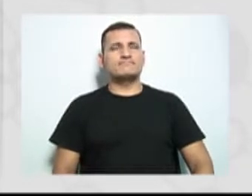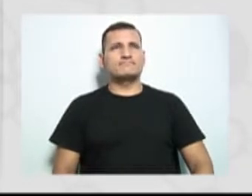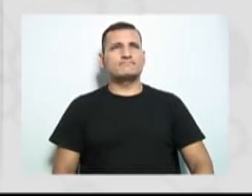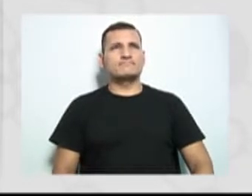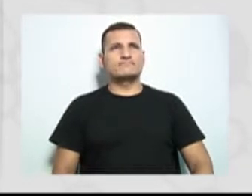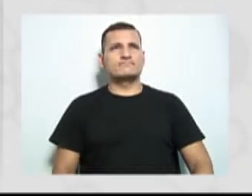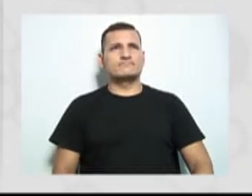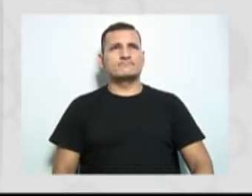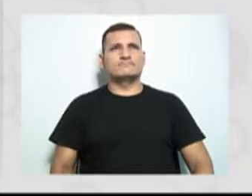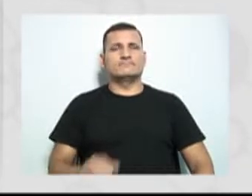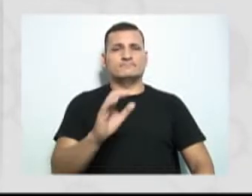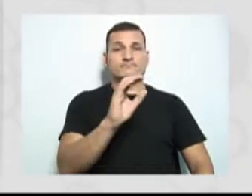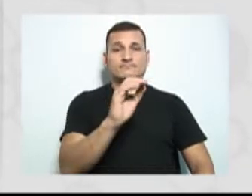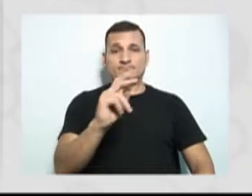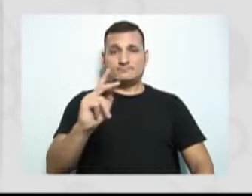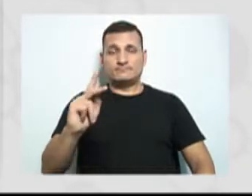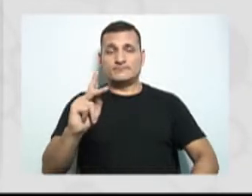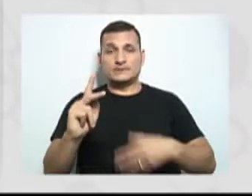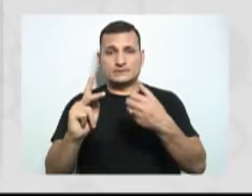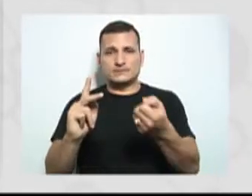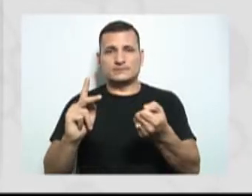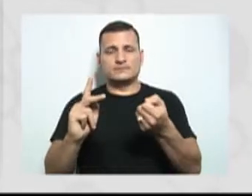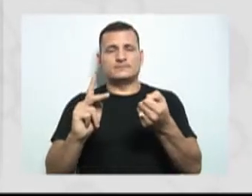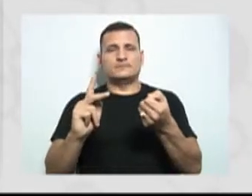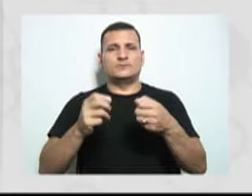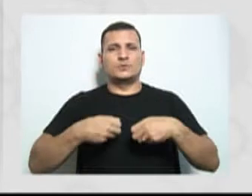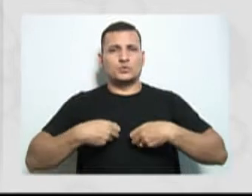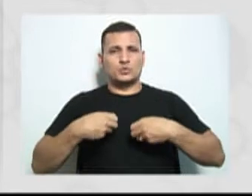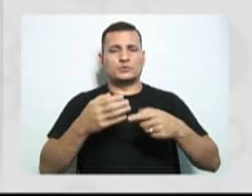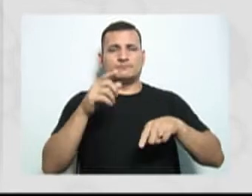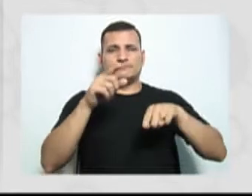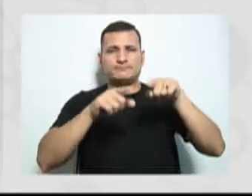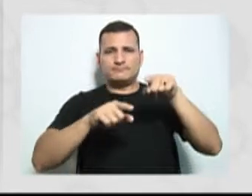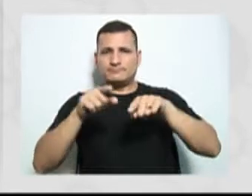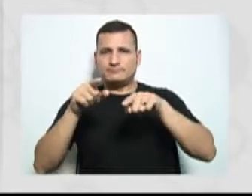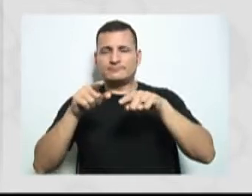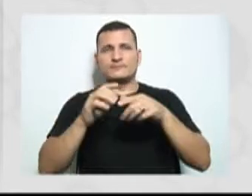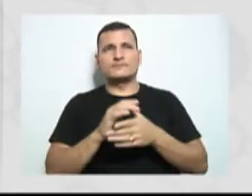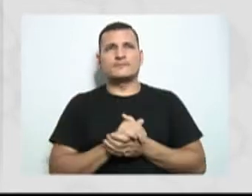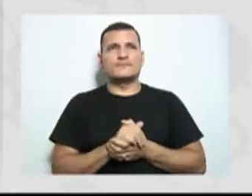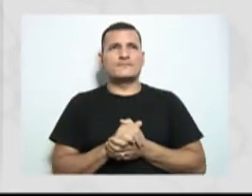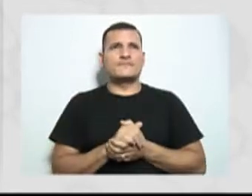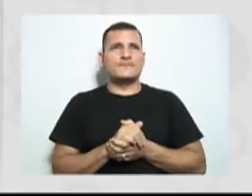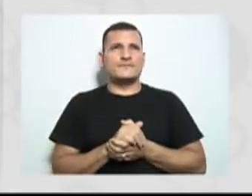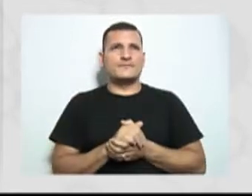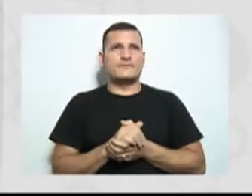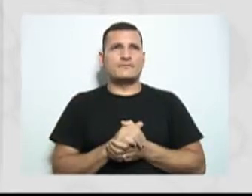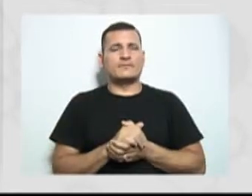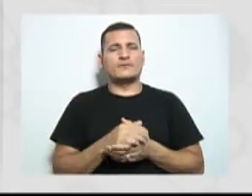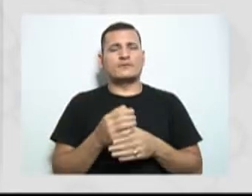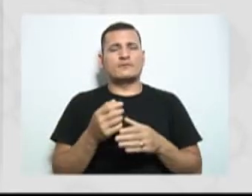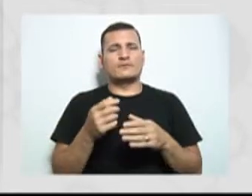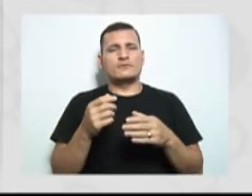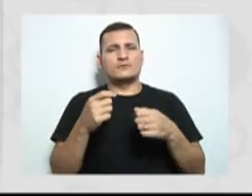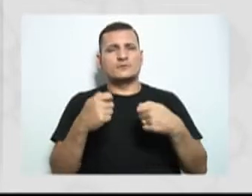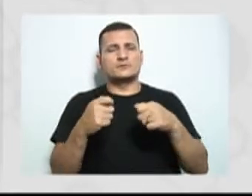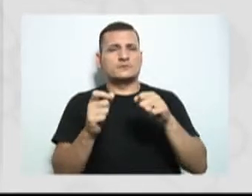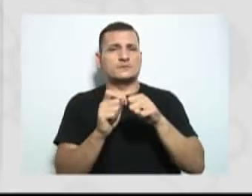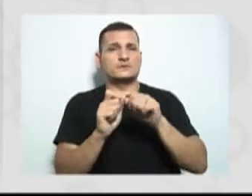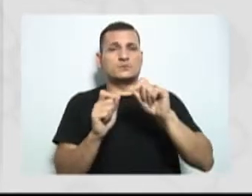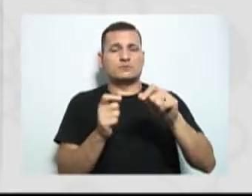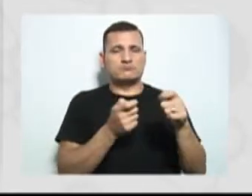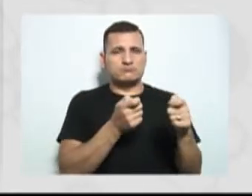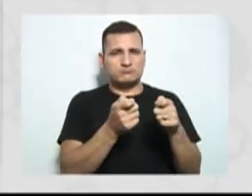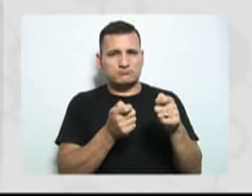A cooperativa que adotar esse sistema de custeio variável deverá, observem, fazê-lo mediante controles